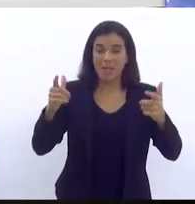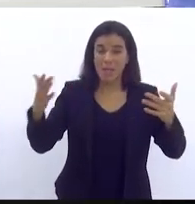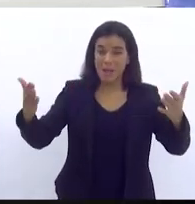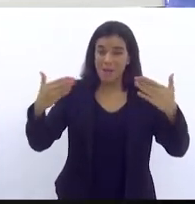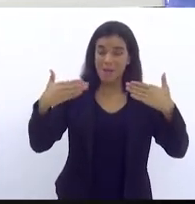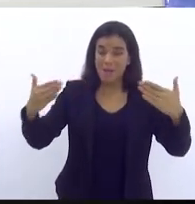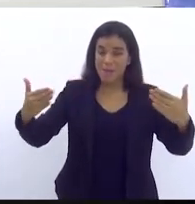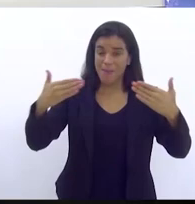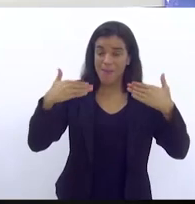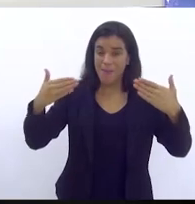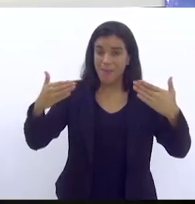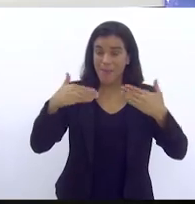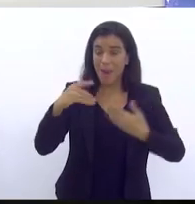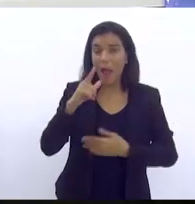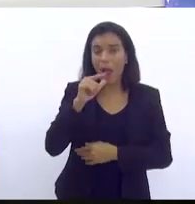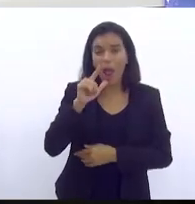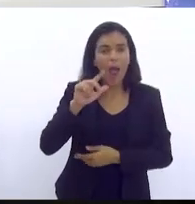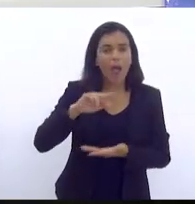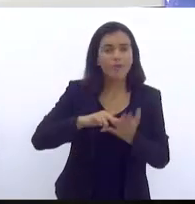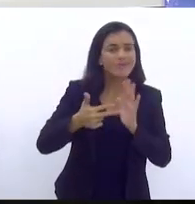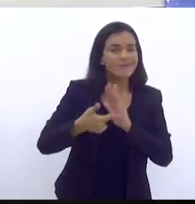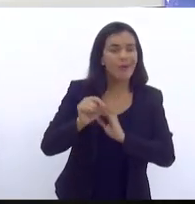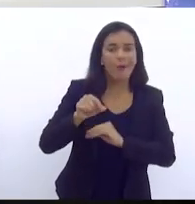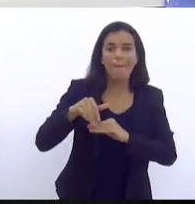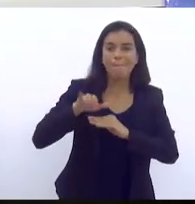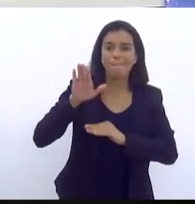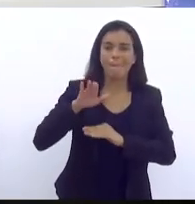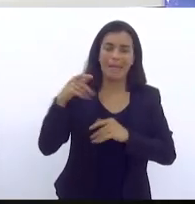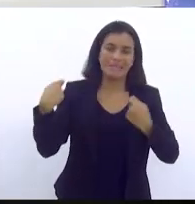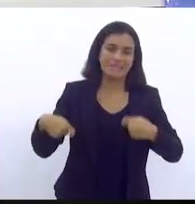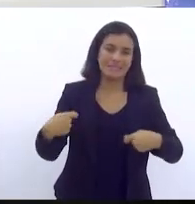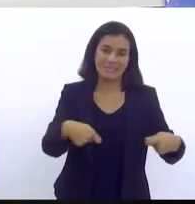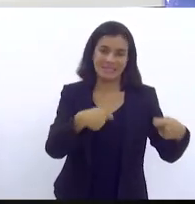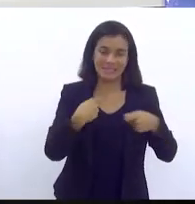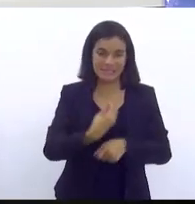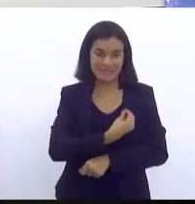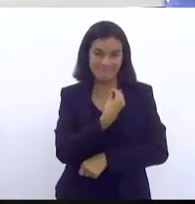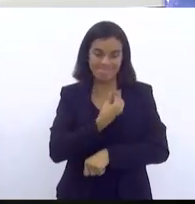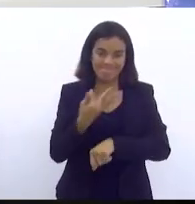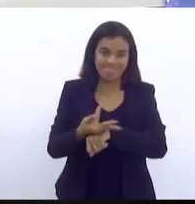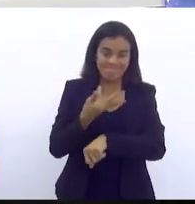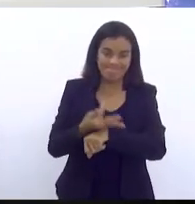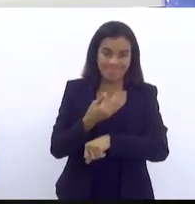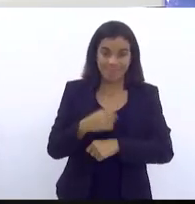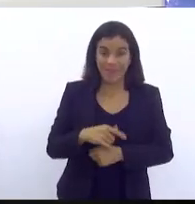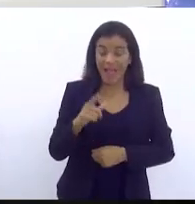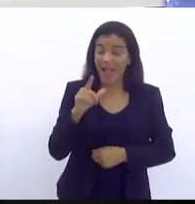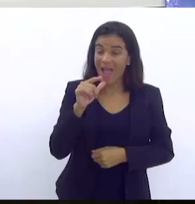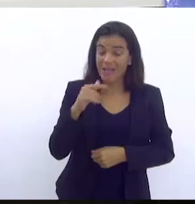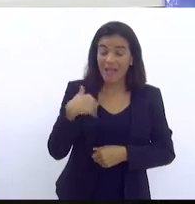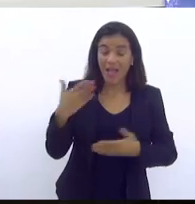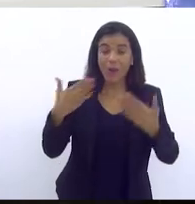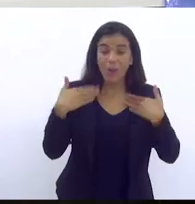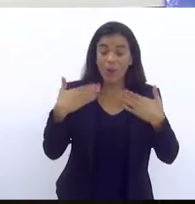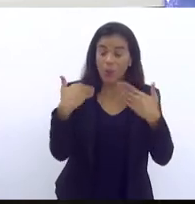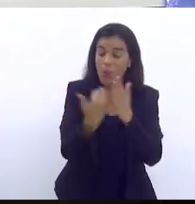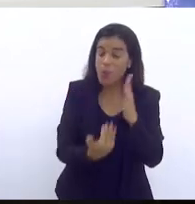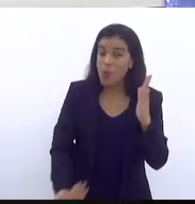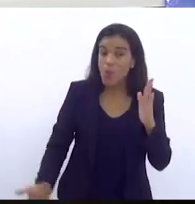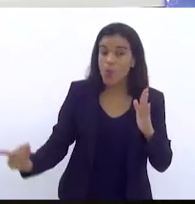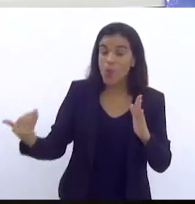água se torna ainda mais essencial paraa sobrevivência em situações de calor extremo que vão